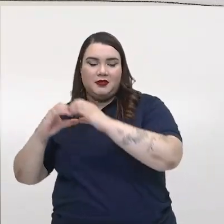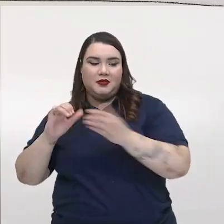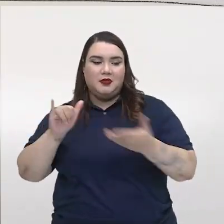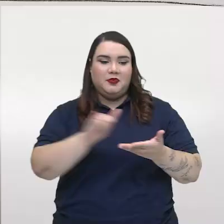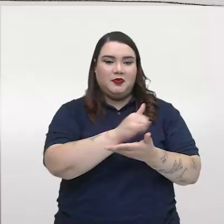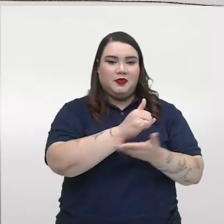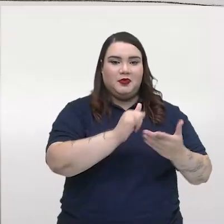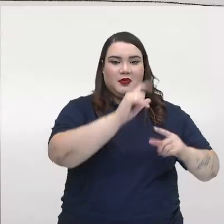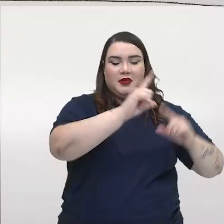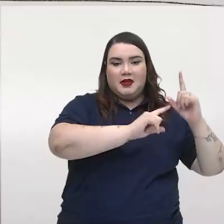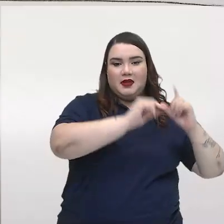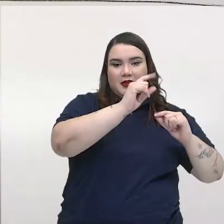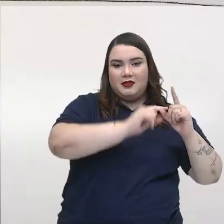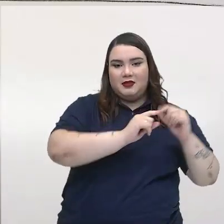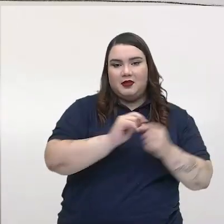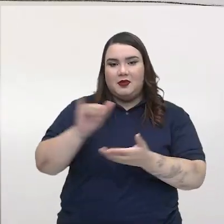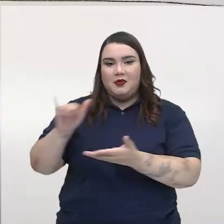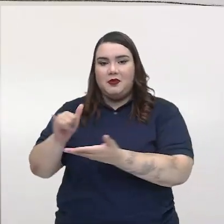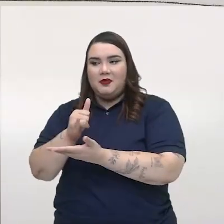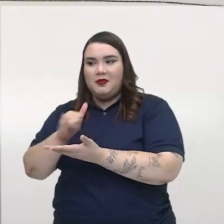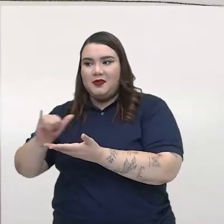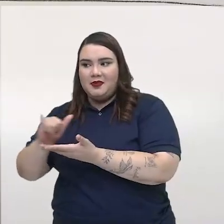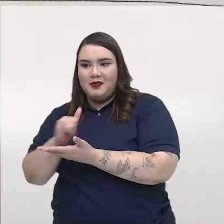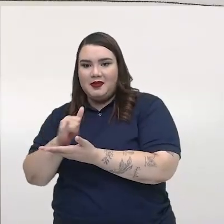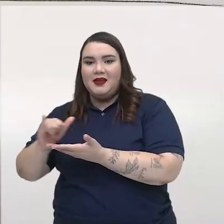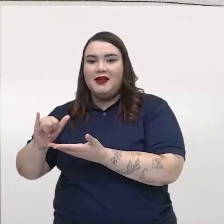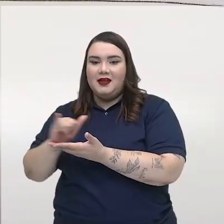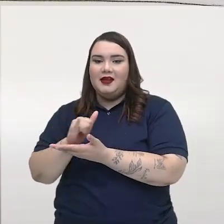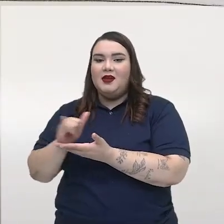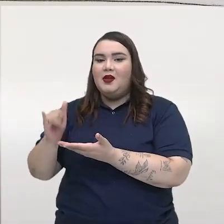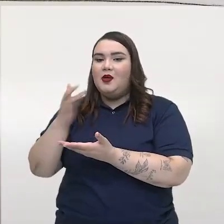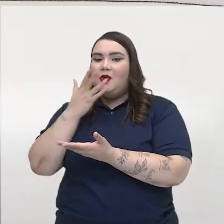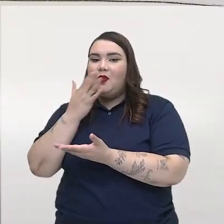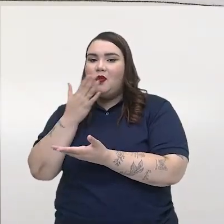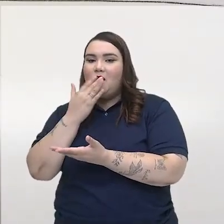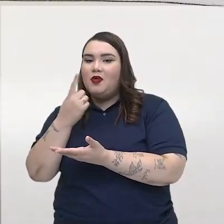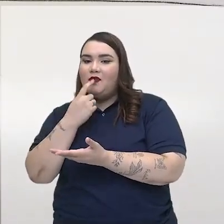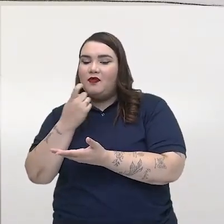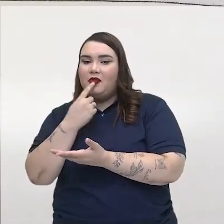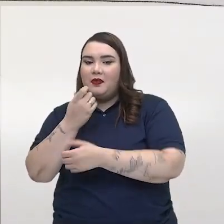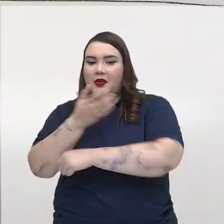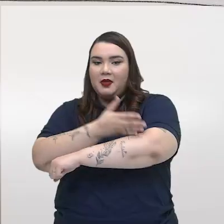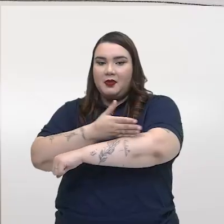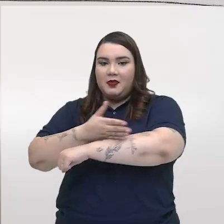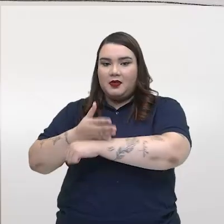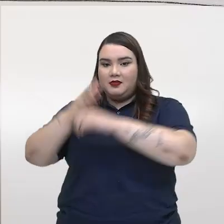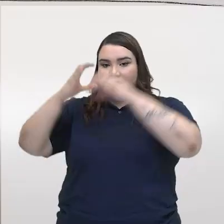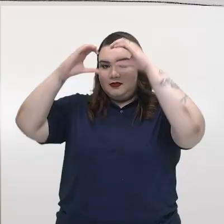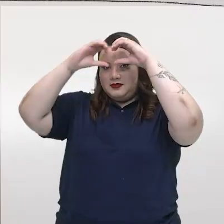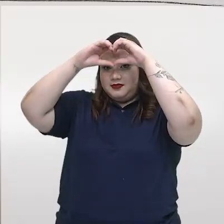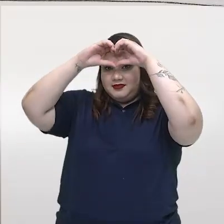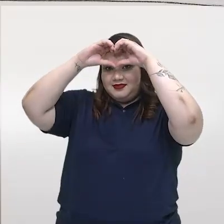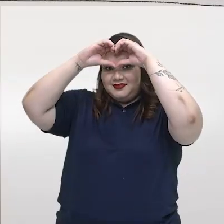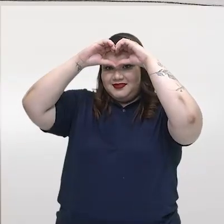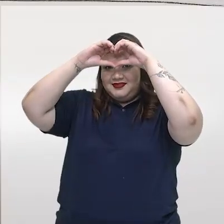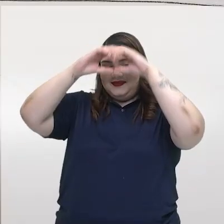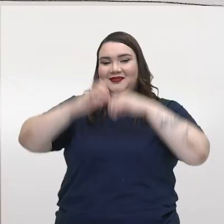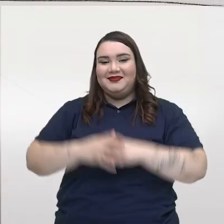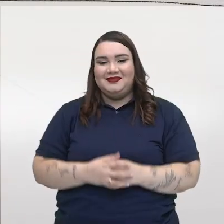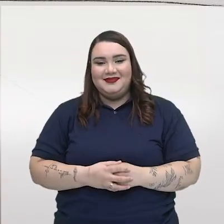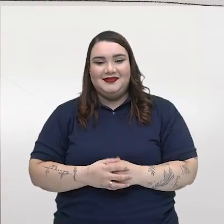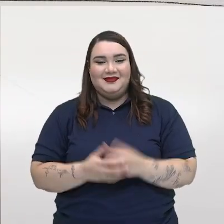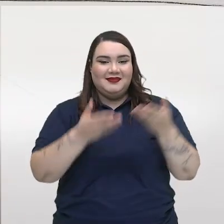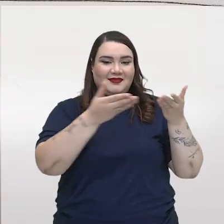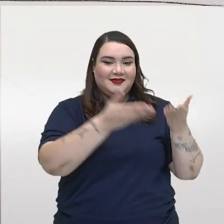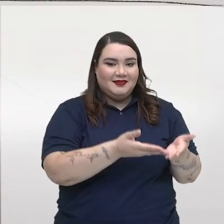boi garantido que carrega ali a cor vermelha e branca com o coração na testa, né? E do outro lado nós temos o